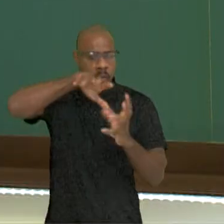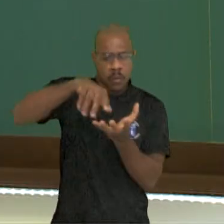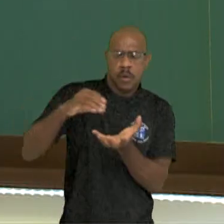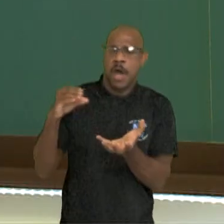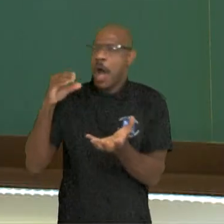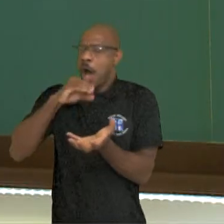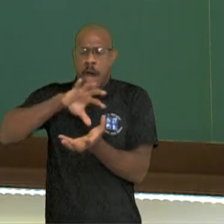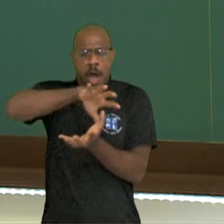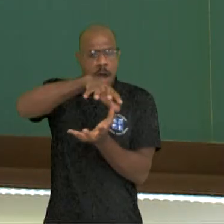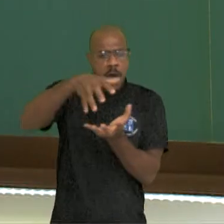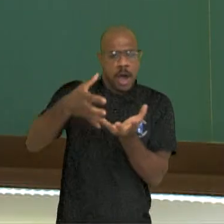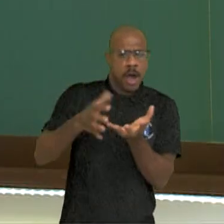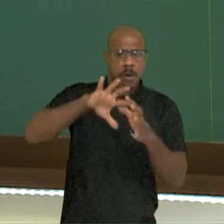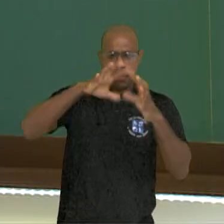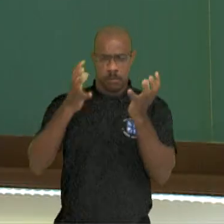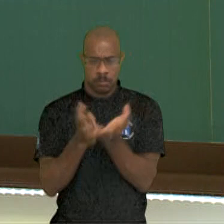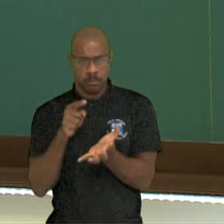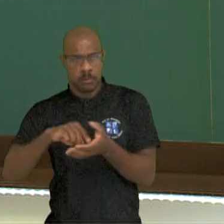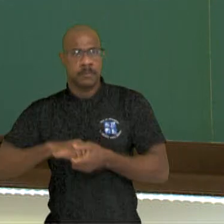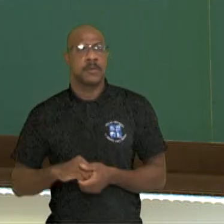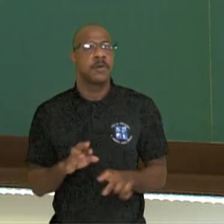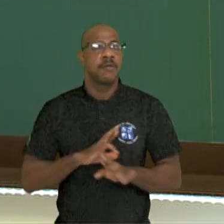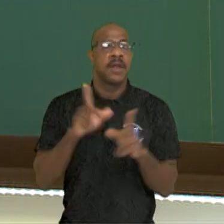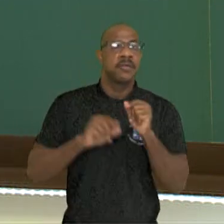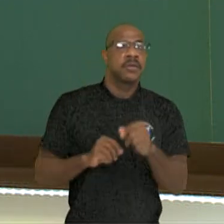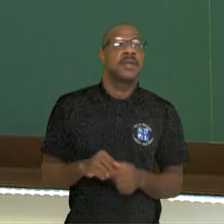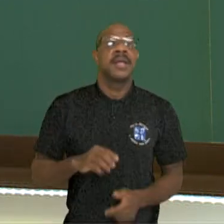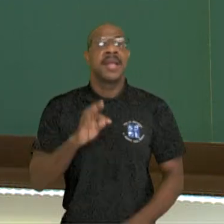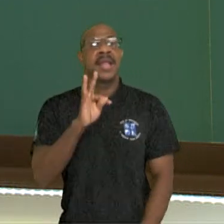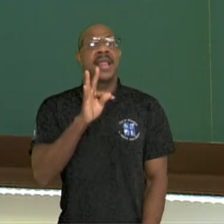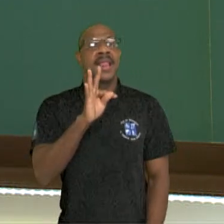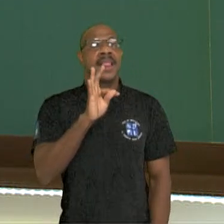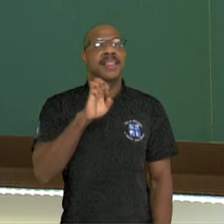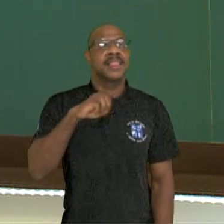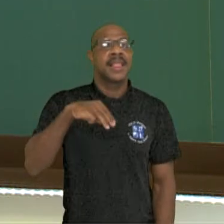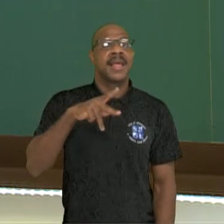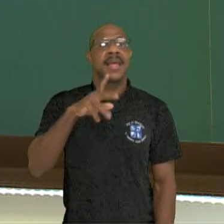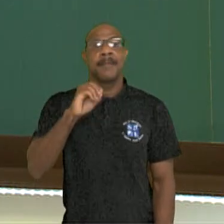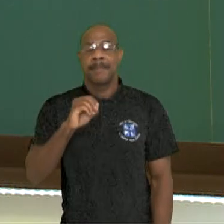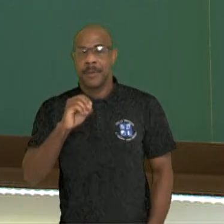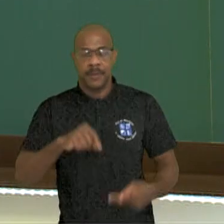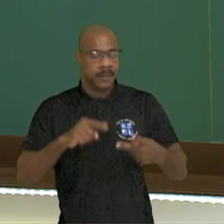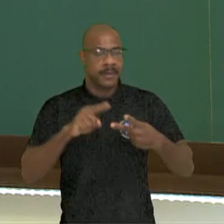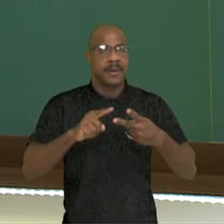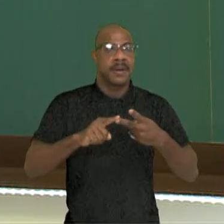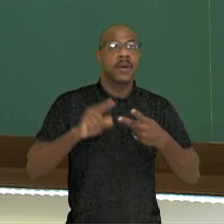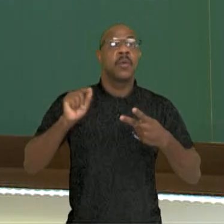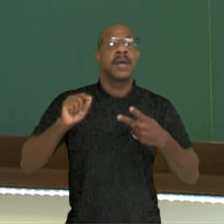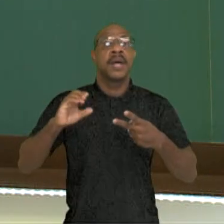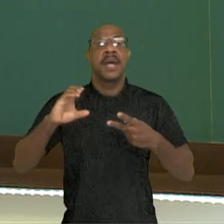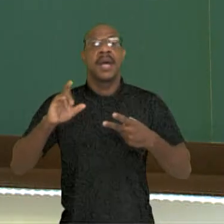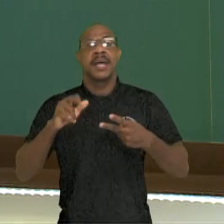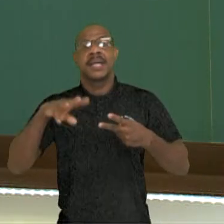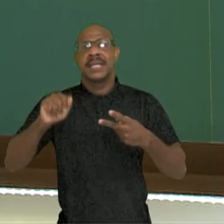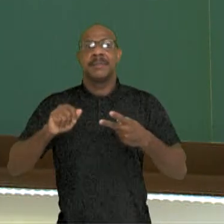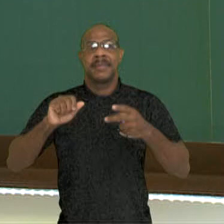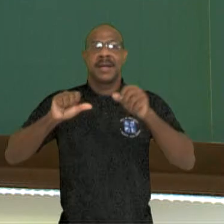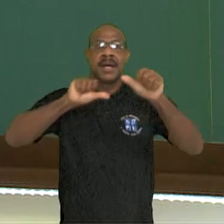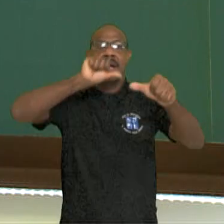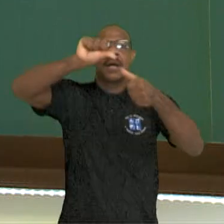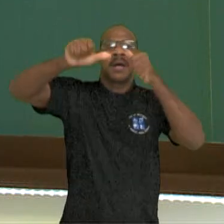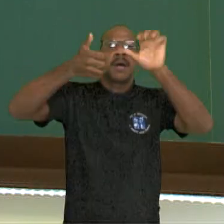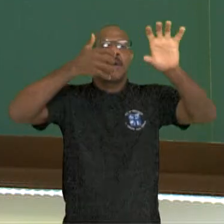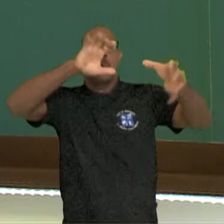percebermos a diferença entre tempo e clima, pois, quando falamos em tempo, estamos associando as condições